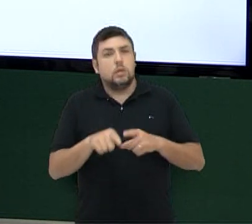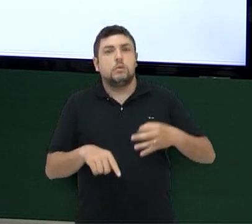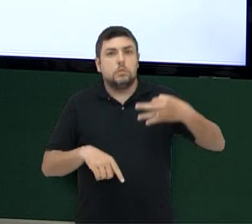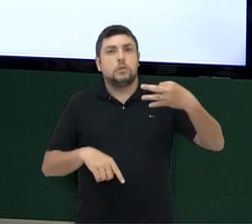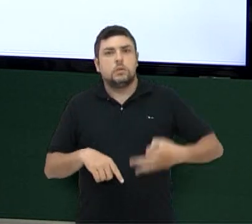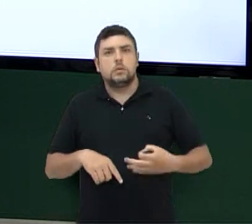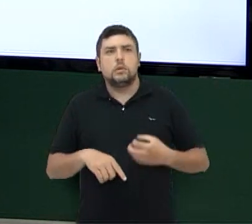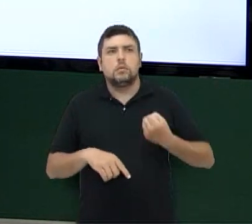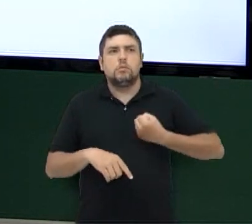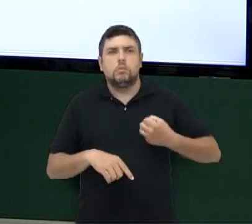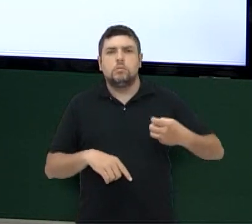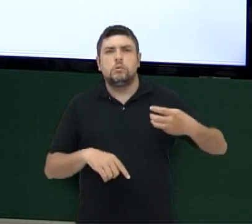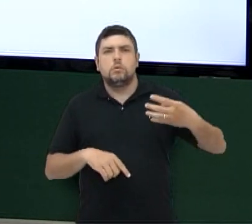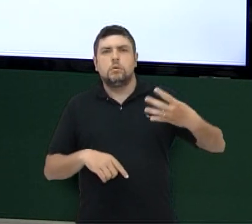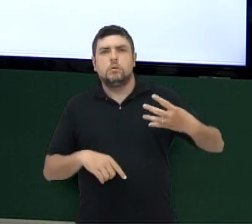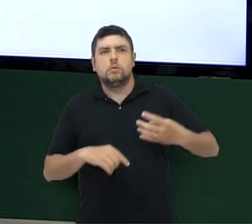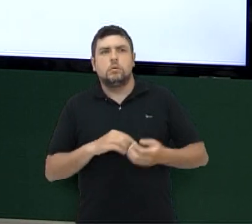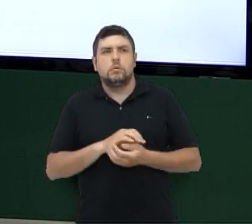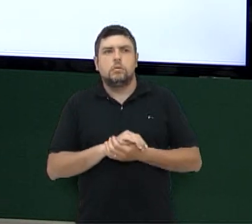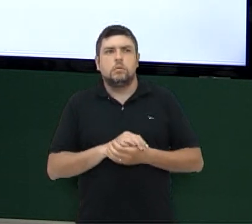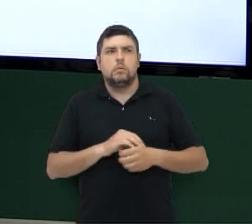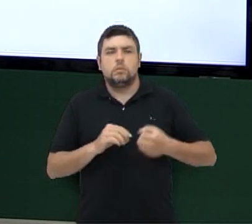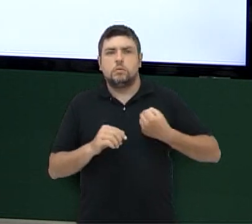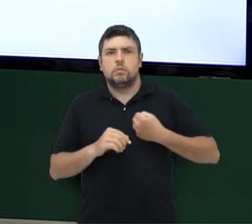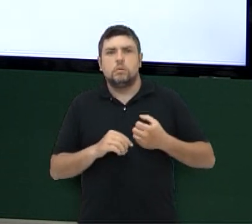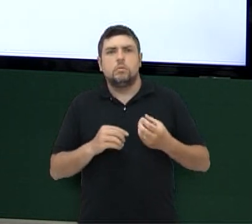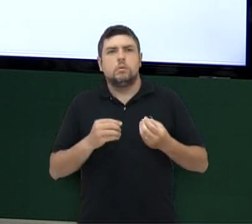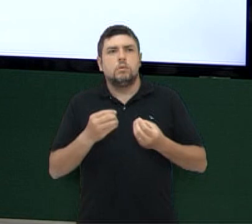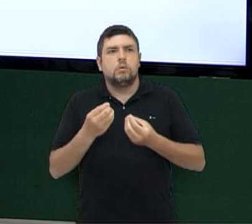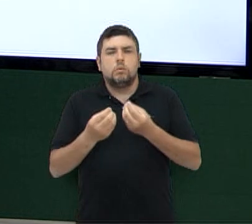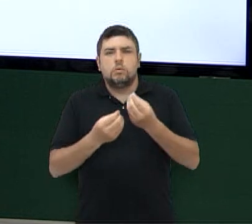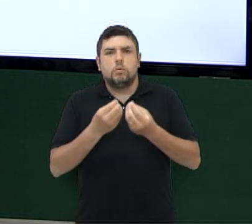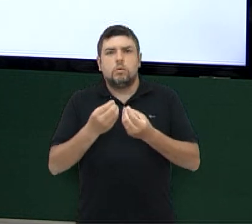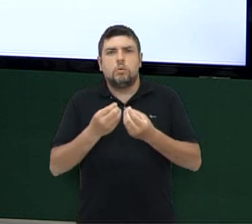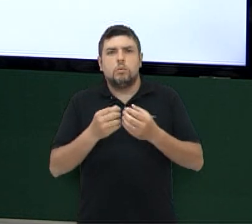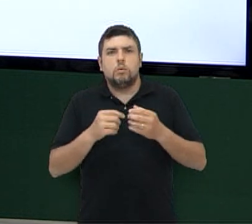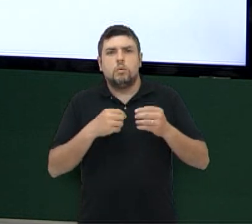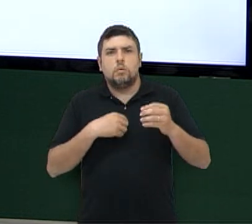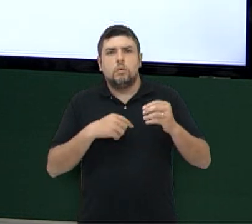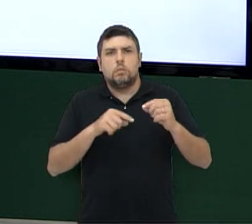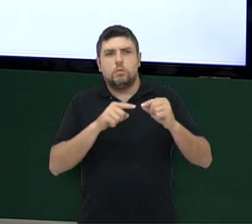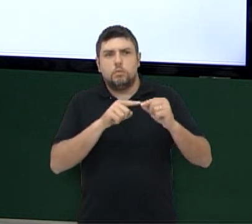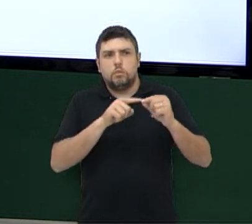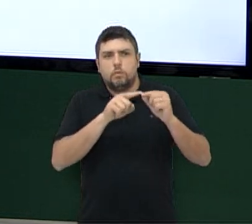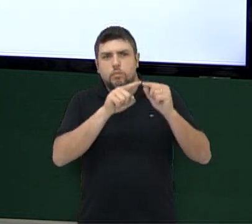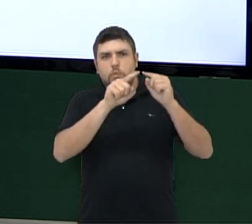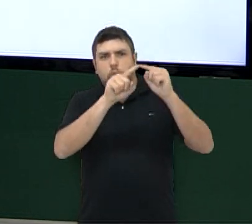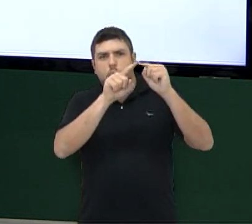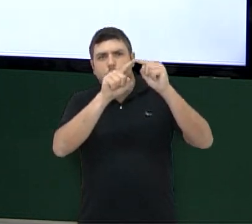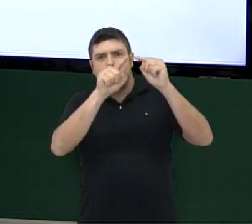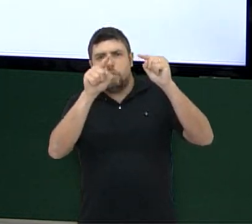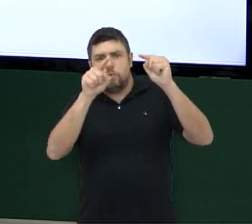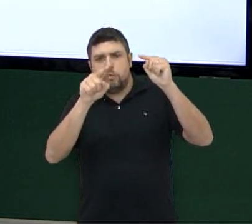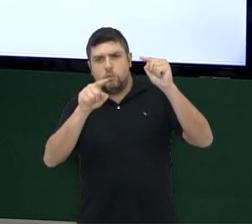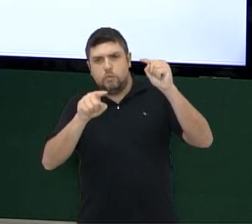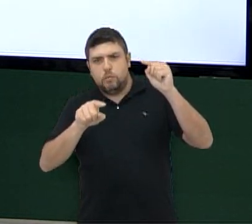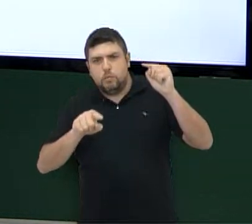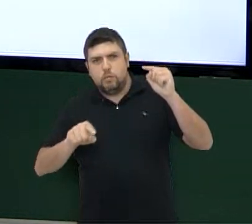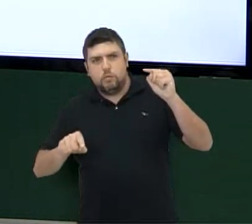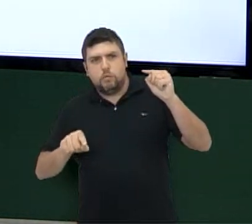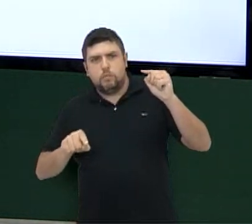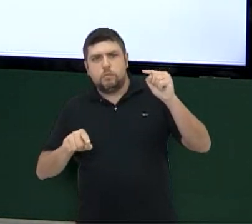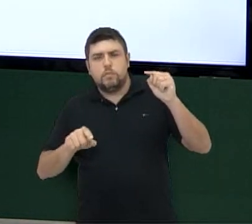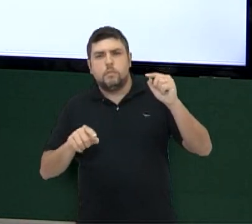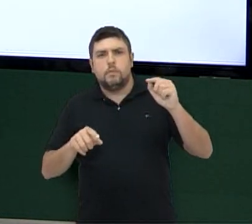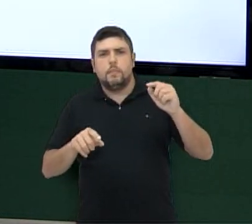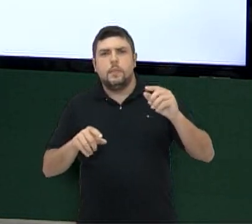Vejam que coisa linda, ó. De 0 a 8 segundos, ela pega todo esse trecho, é um movimento progressivo. Não importa se aqui